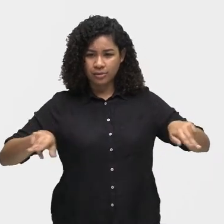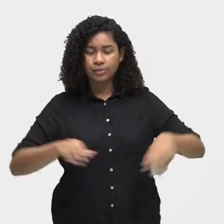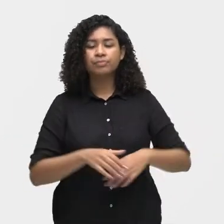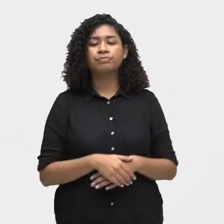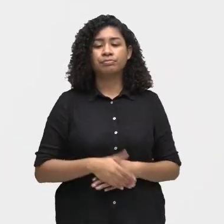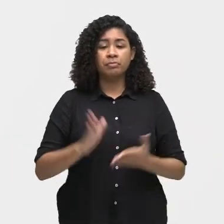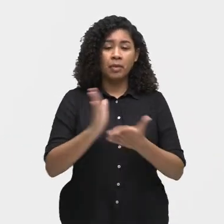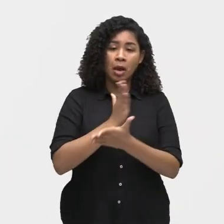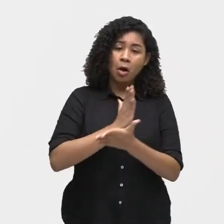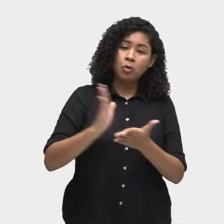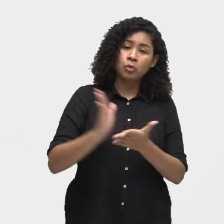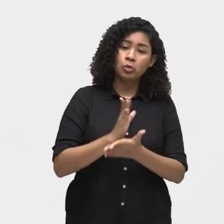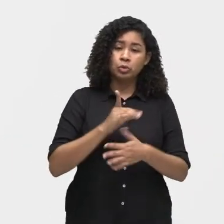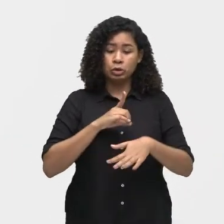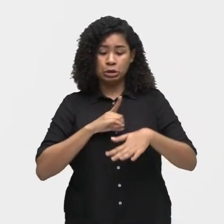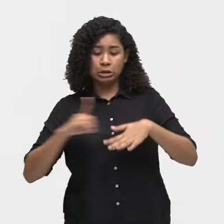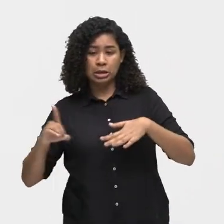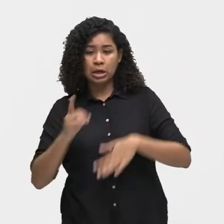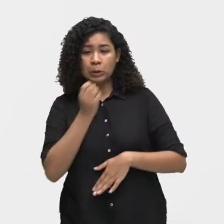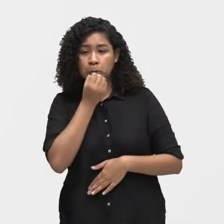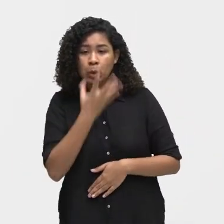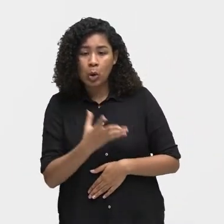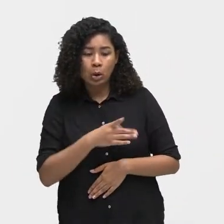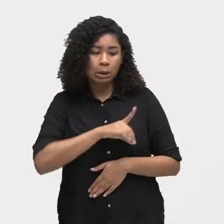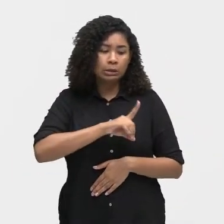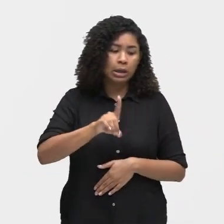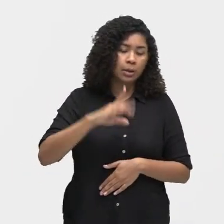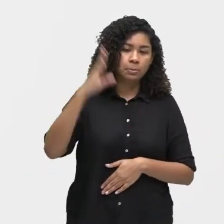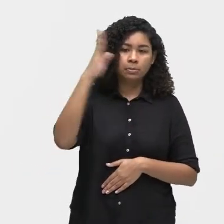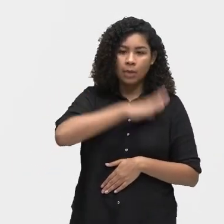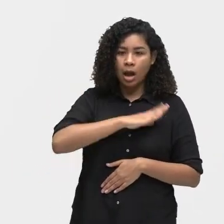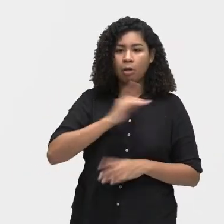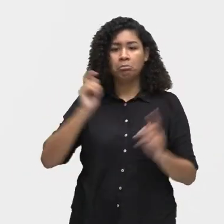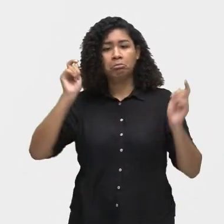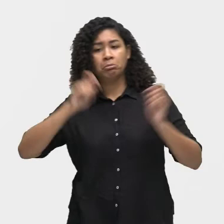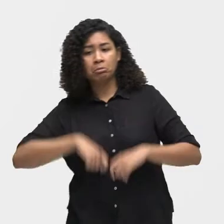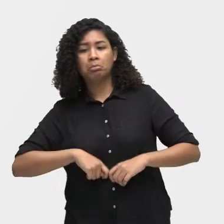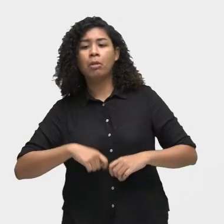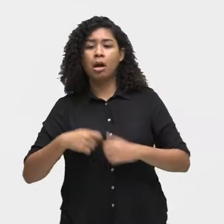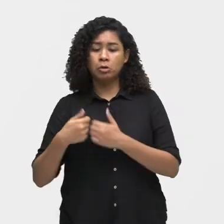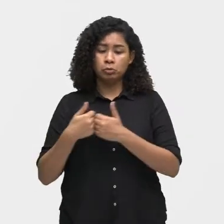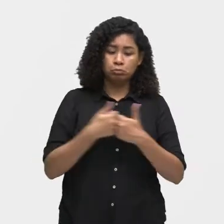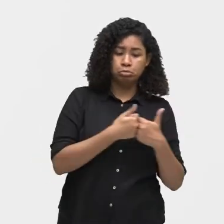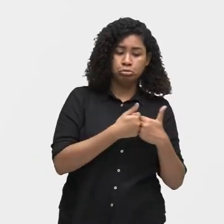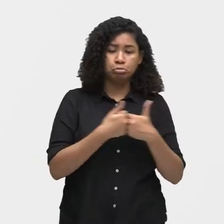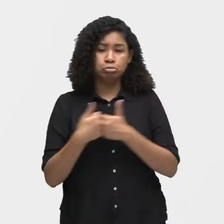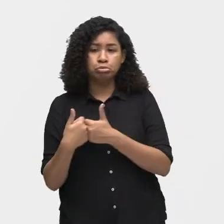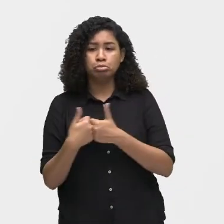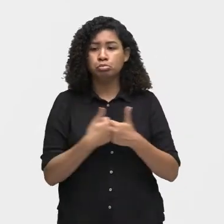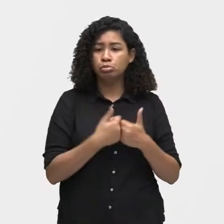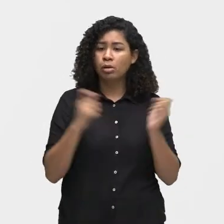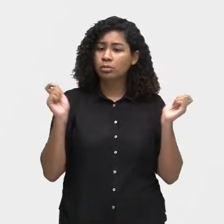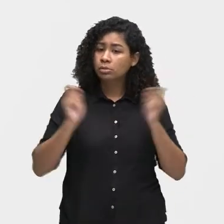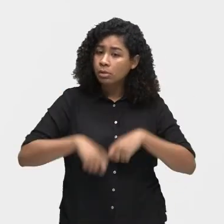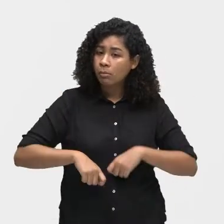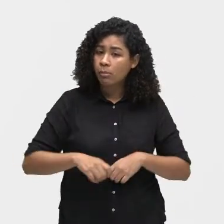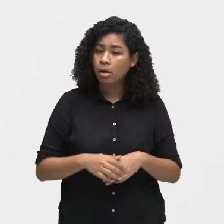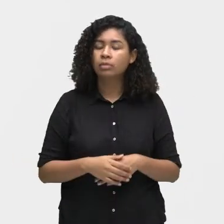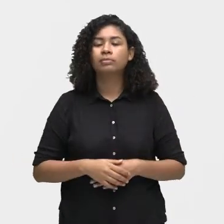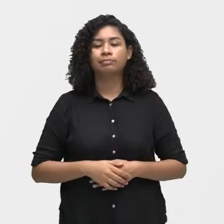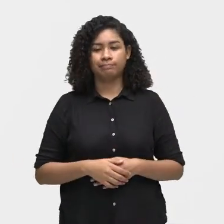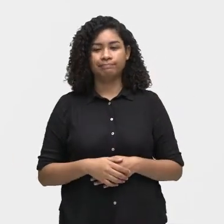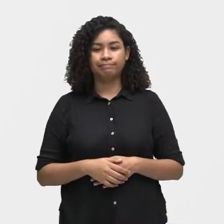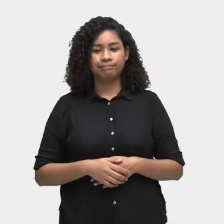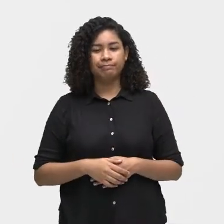alguns bons, outros maus, podendo ser hora do bem e hora do mal, né? Eu digo sempre que, na